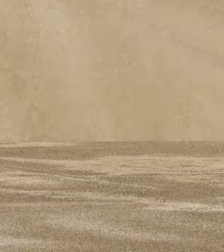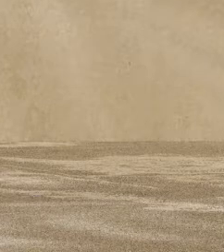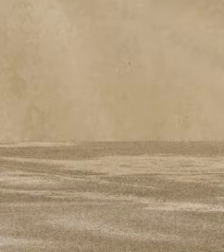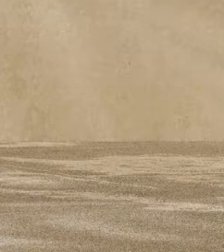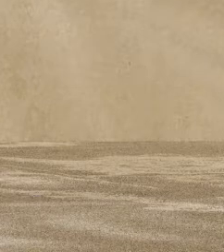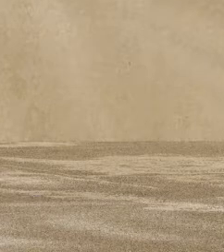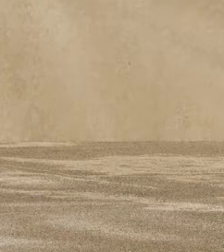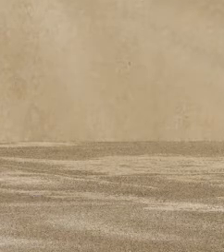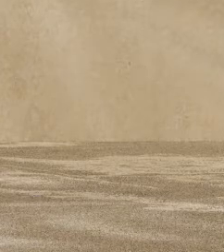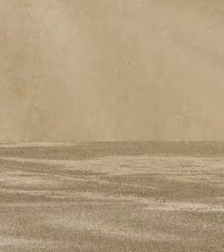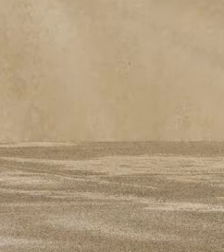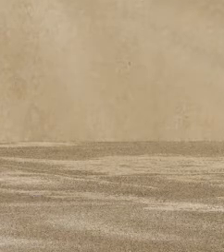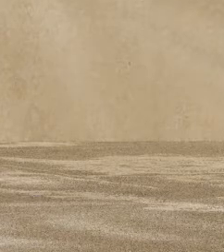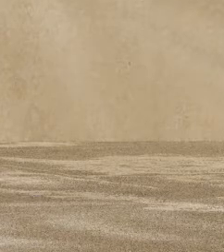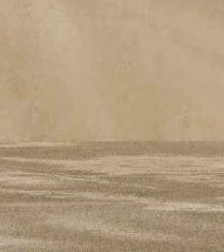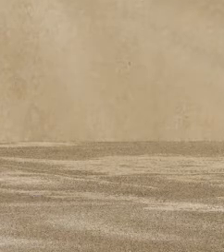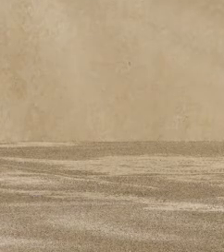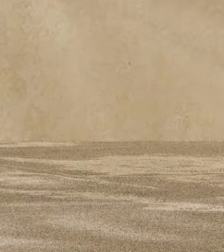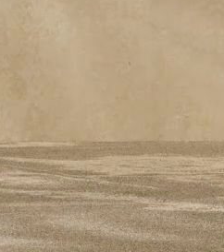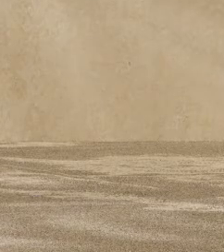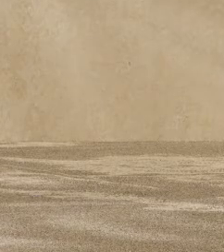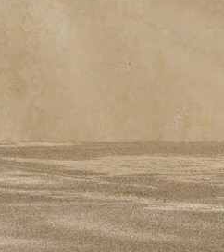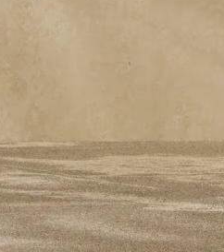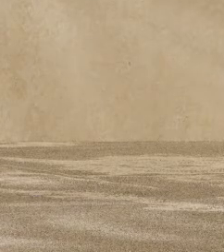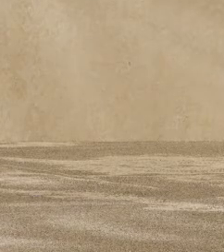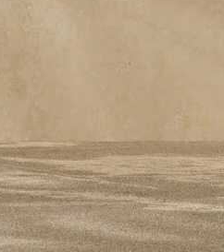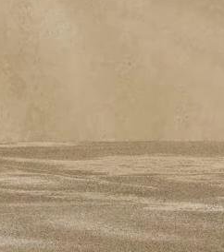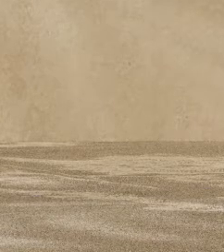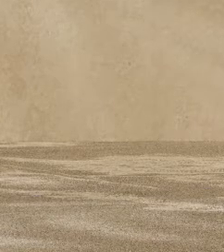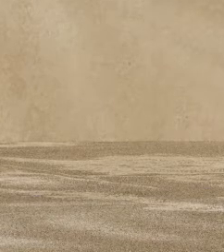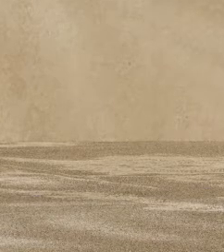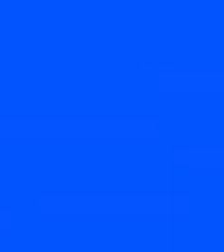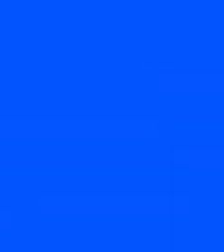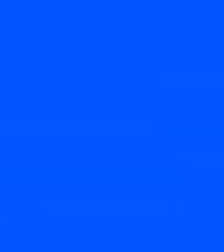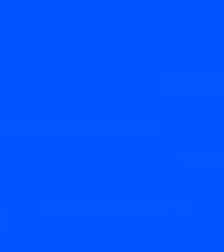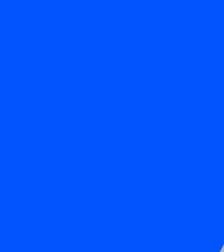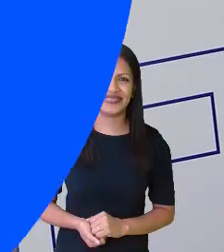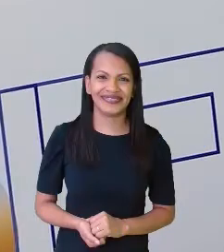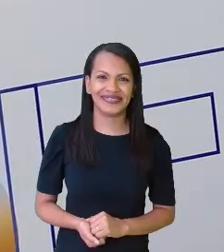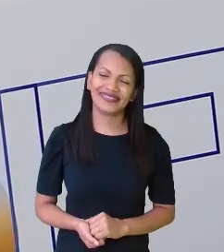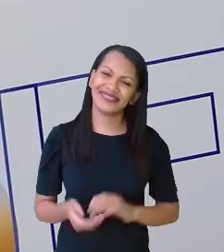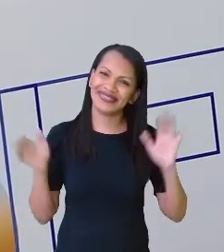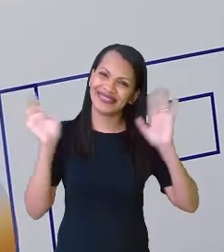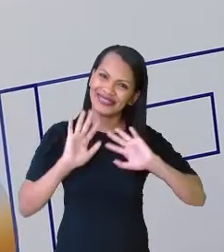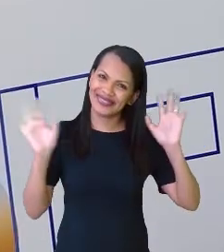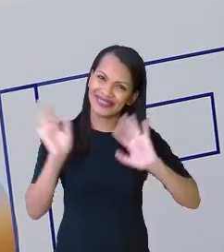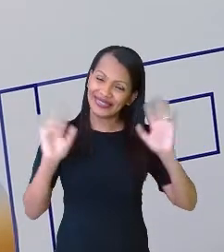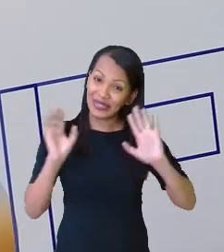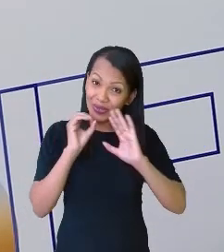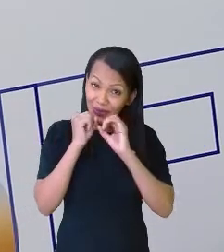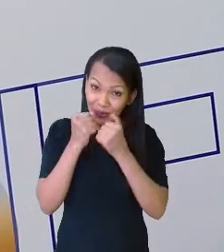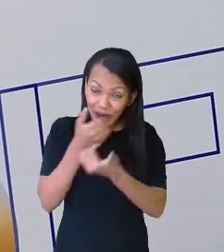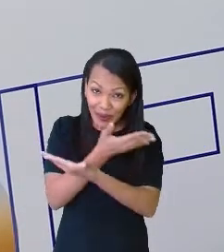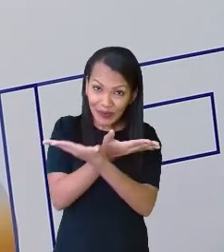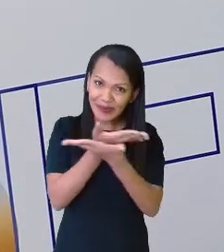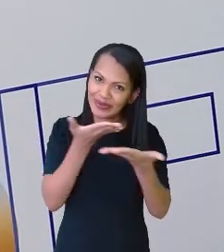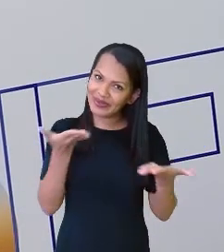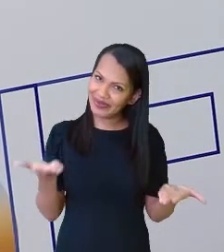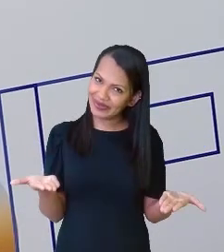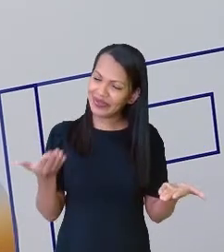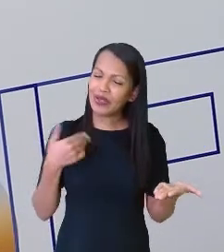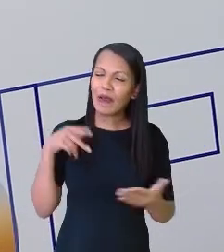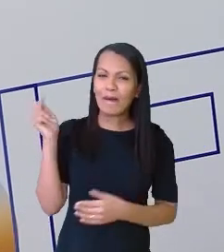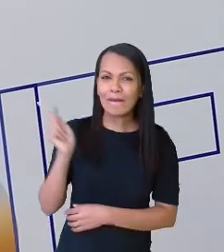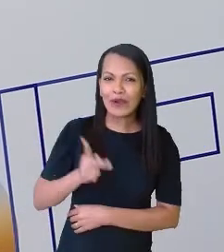eu, isso não é só dessa cidade pequena, não. Isso acontece na cidade grande também. Olá, turminha. Tudo bem com vocês? Sou